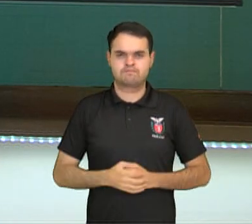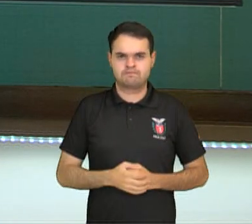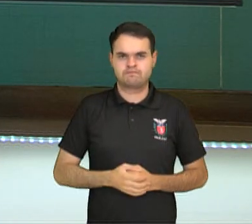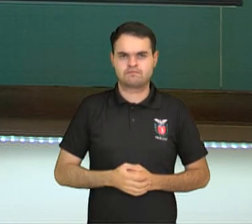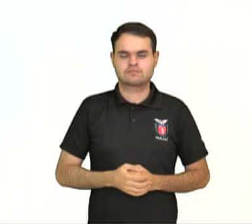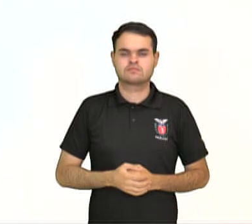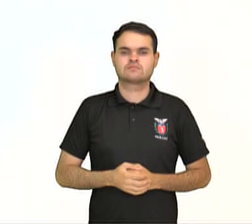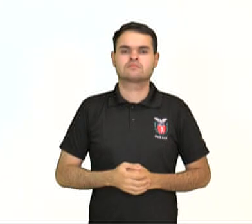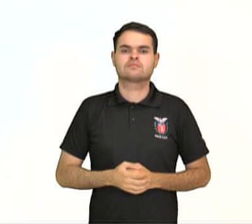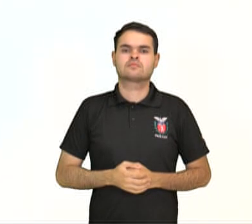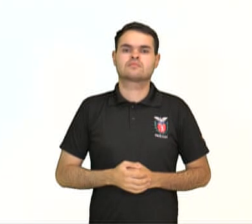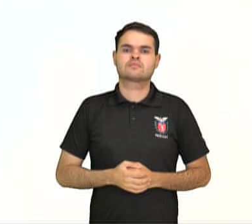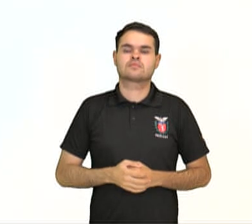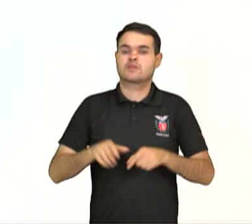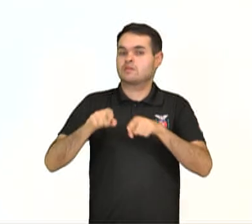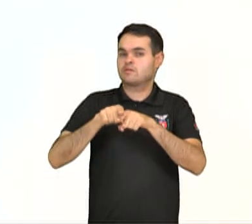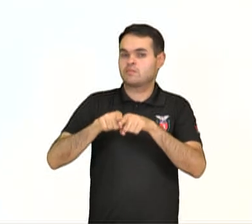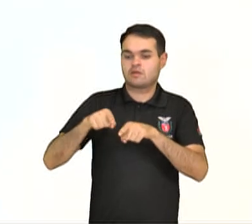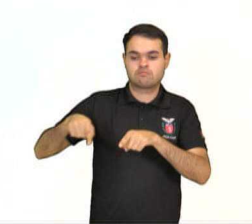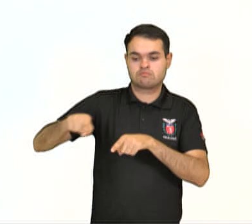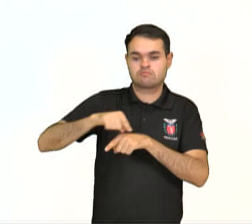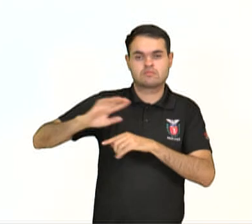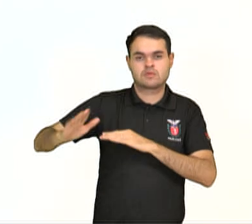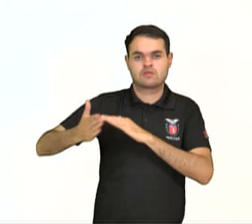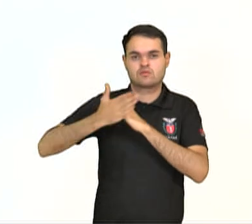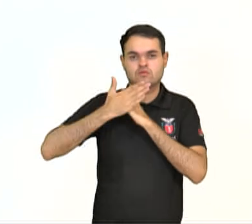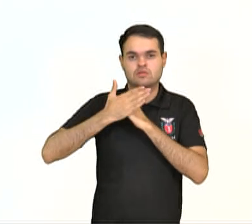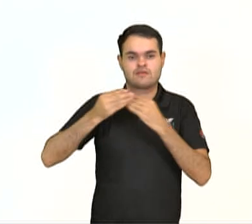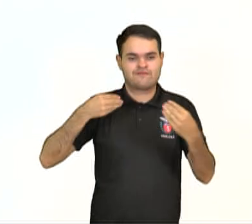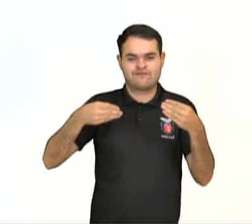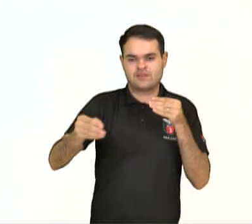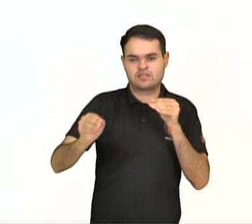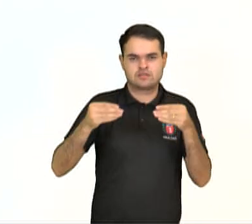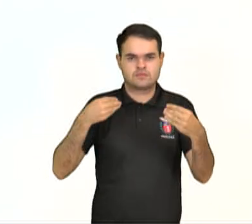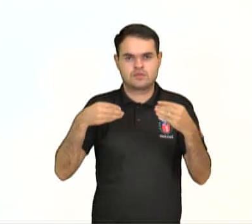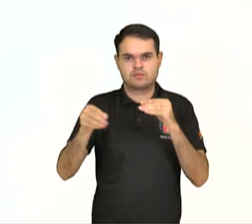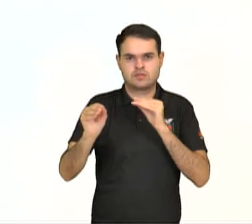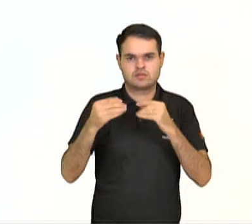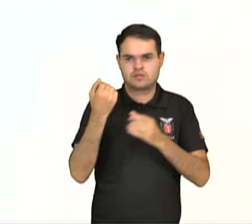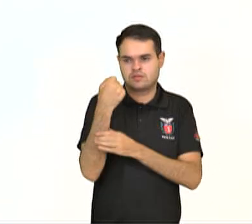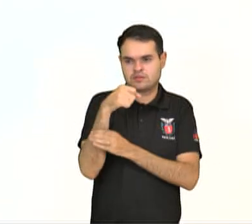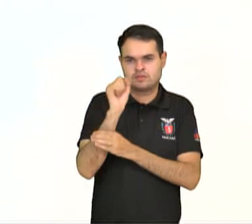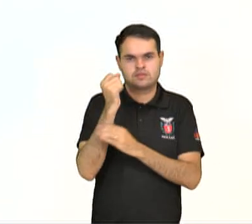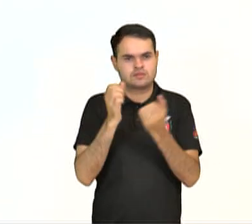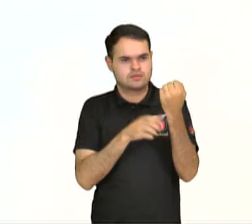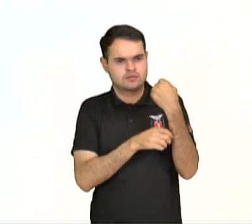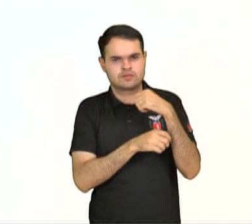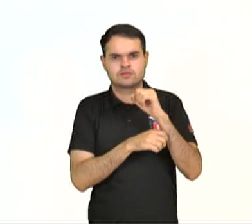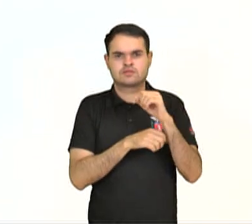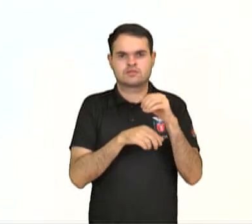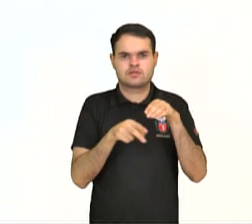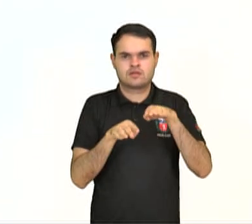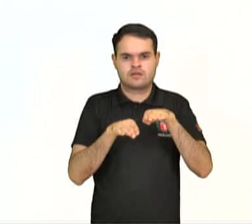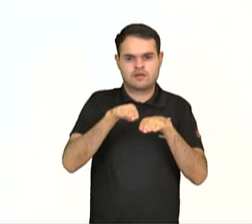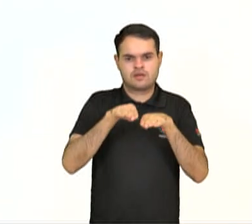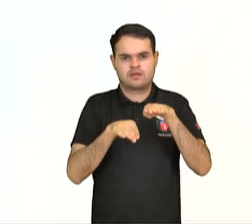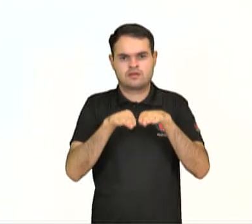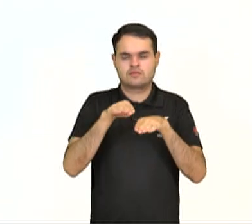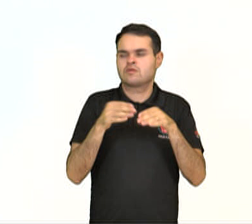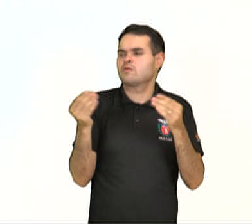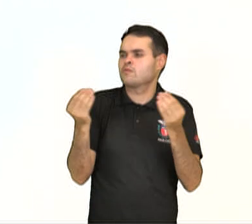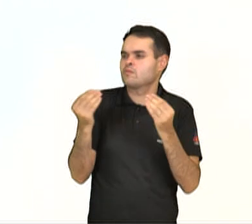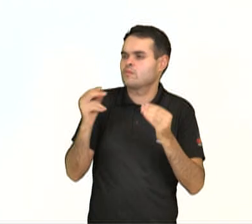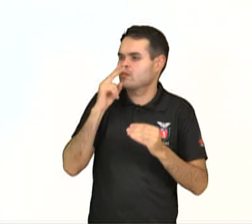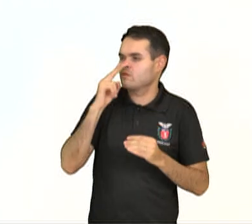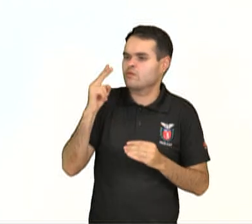Ele ainda contribui para o aumento da flexibilidade e do equilíbrio corporal. Ah, como assim, professor? Se eu vou ficar mais forte, como que eu vou